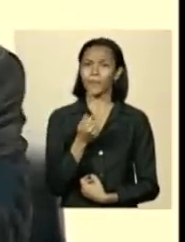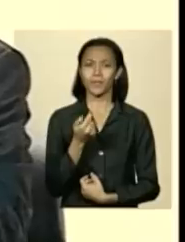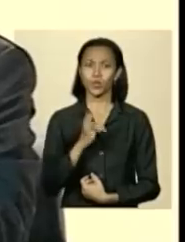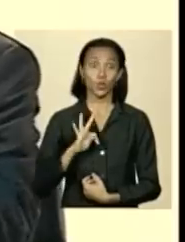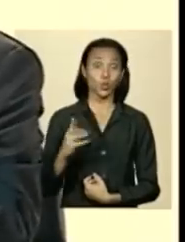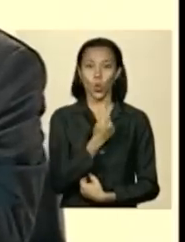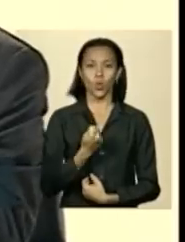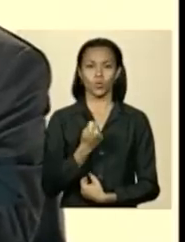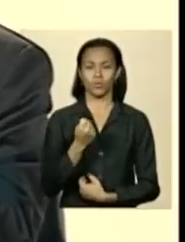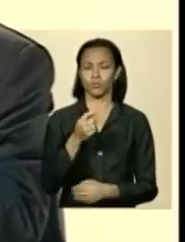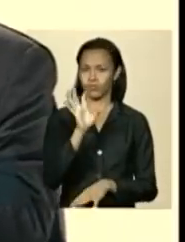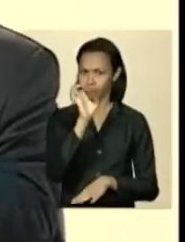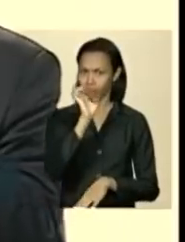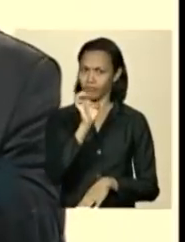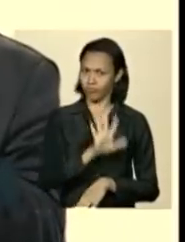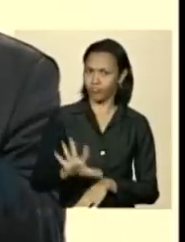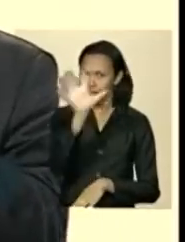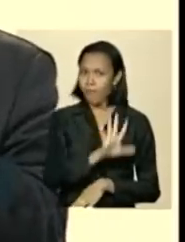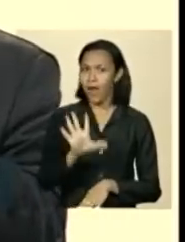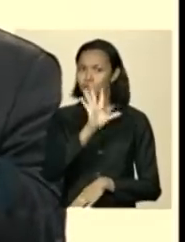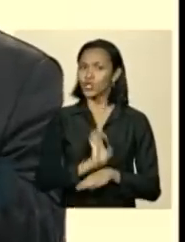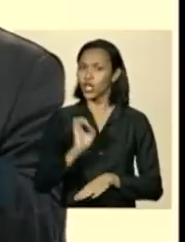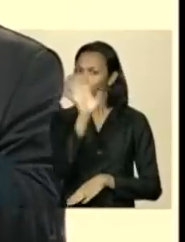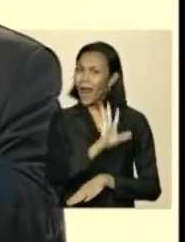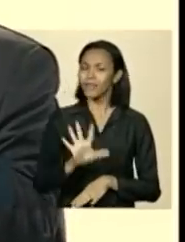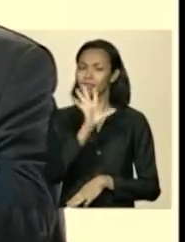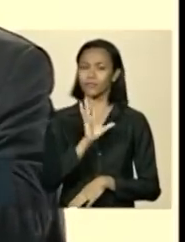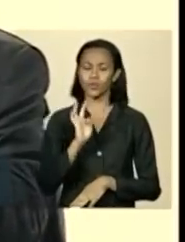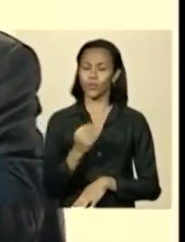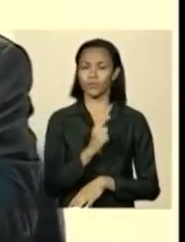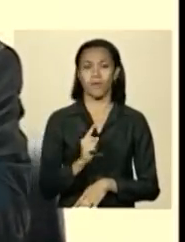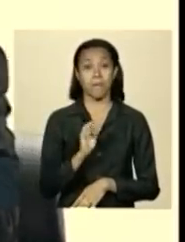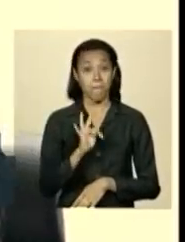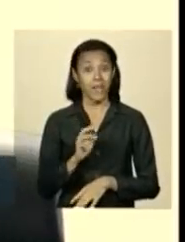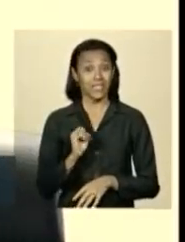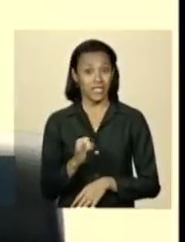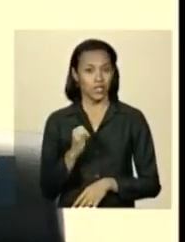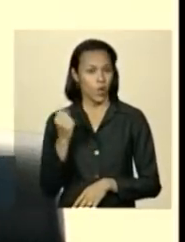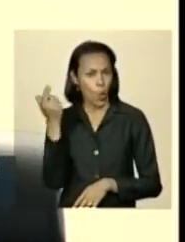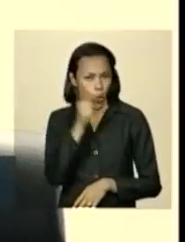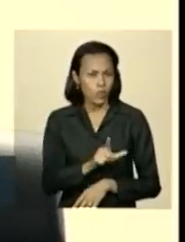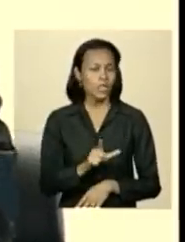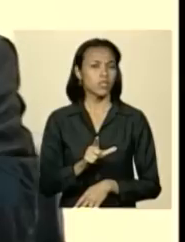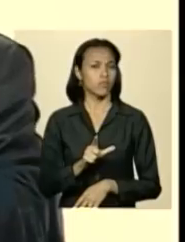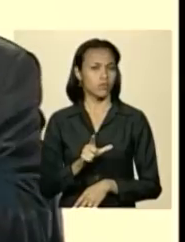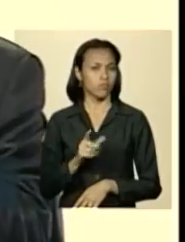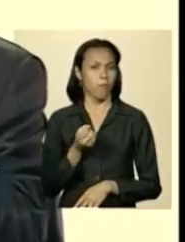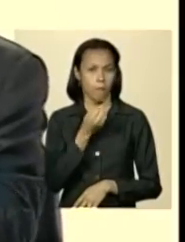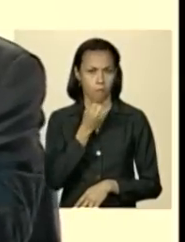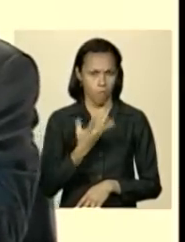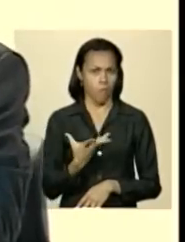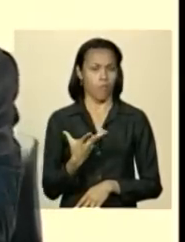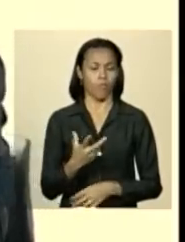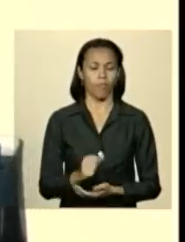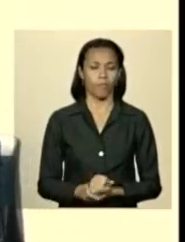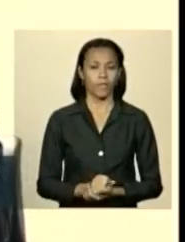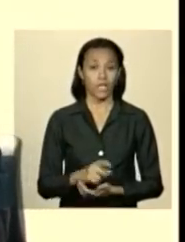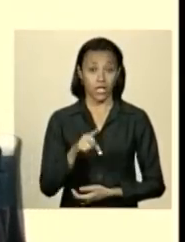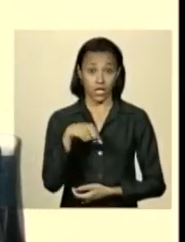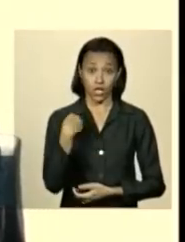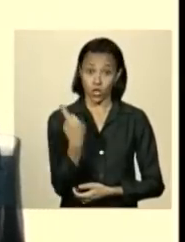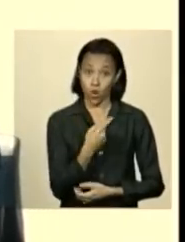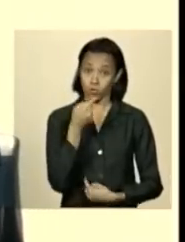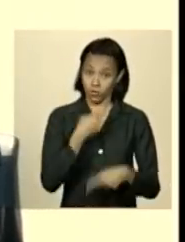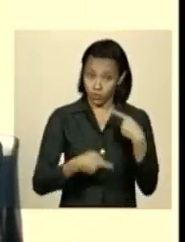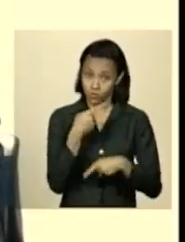totalidade do estado brasileiro mas se nós a ocuparmos essa parcela do estado brasileiro tivermos o sentido que as nossas